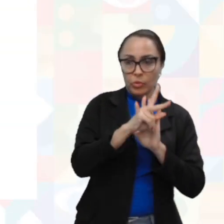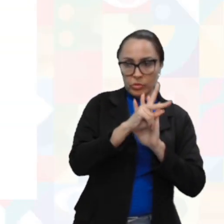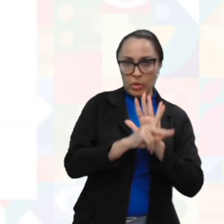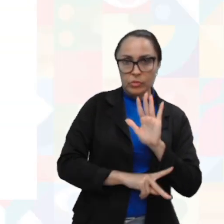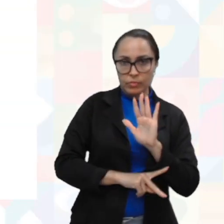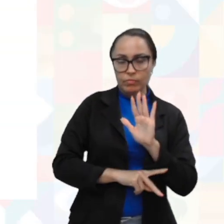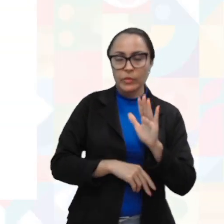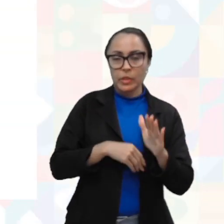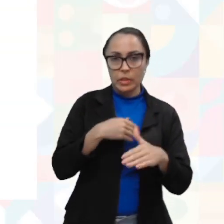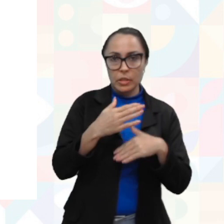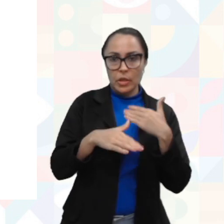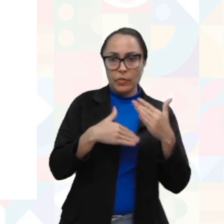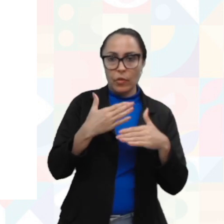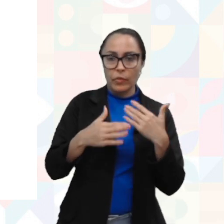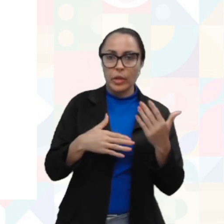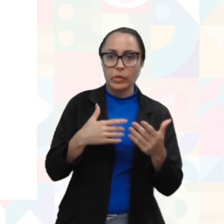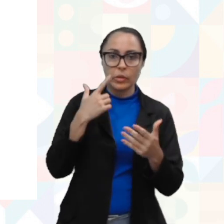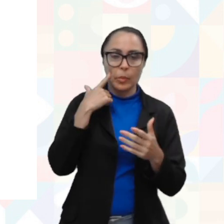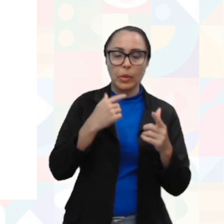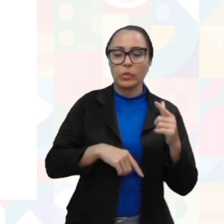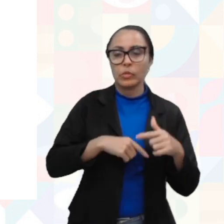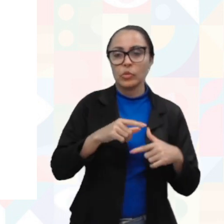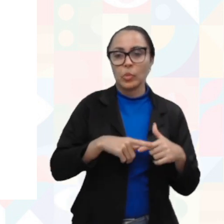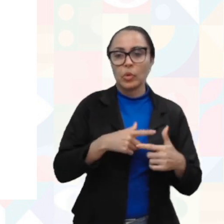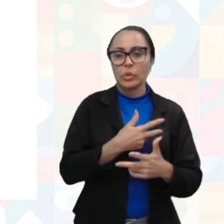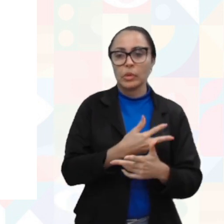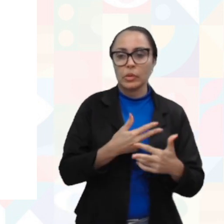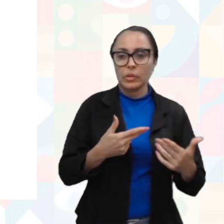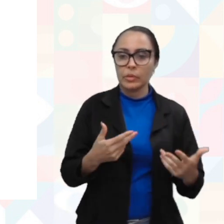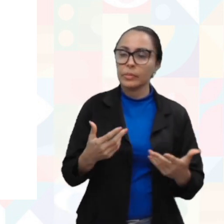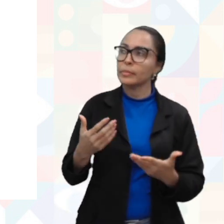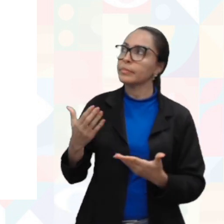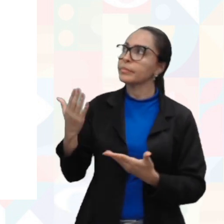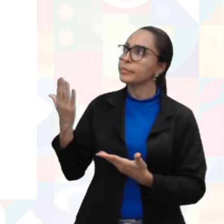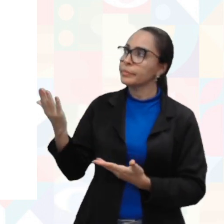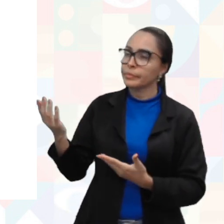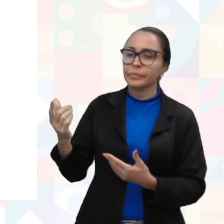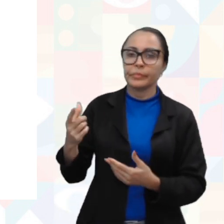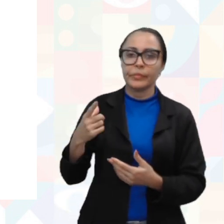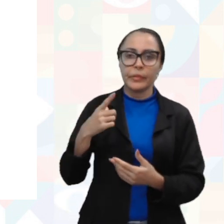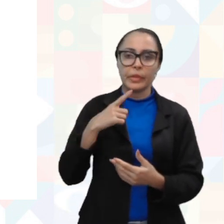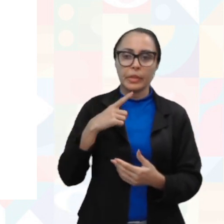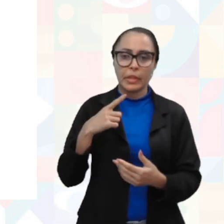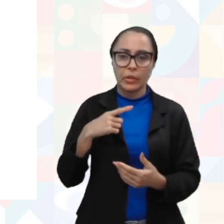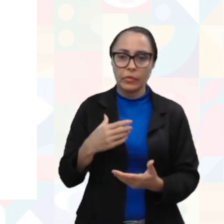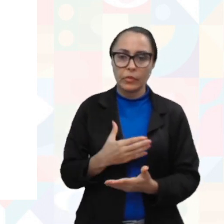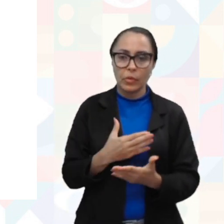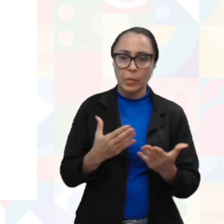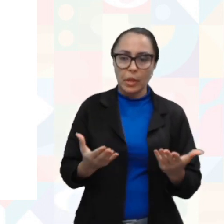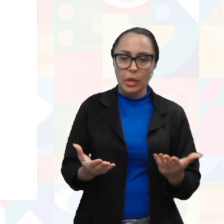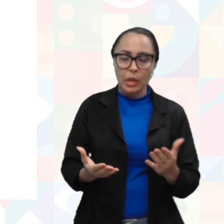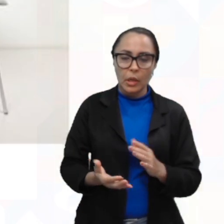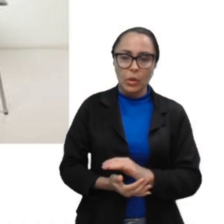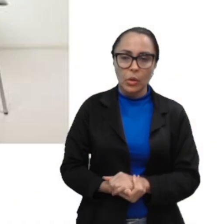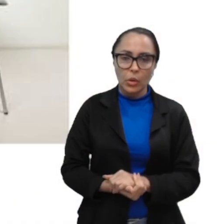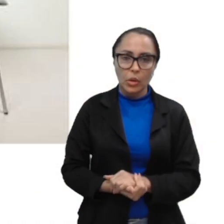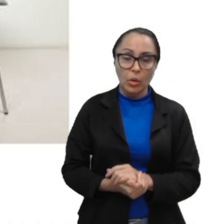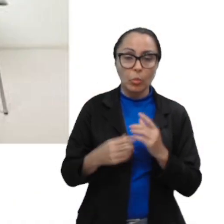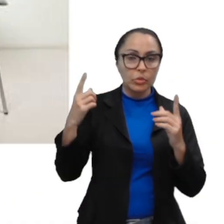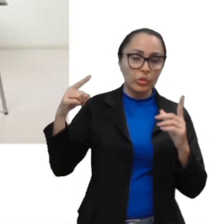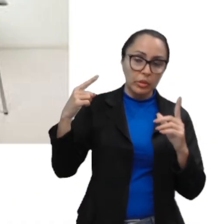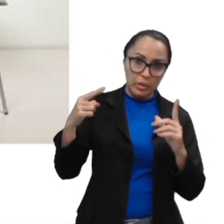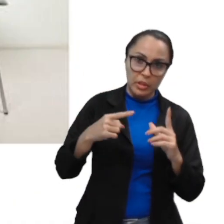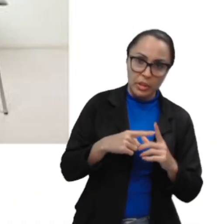eles desenvolveram, linhas de produtos. A gente vê produtos que têm formas muito assim